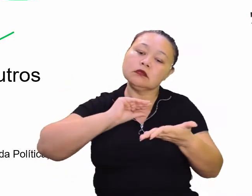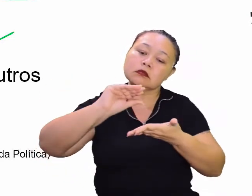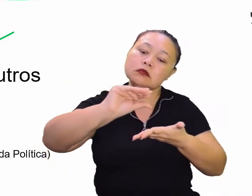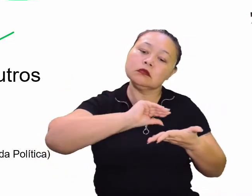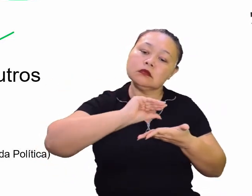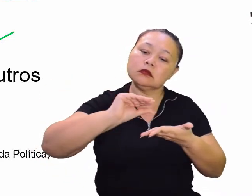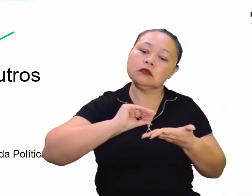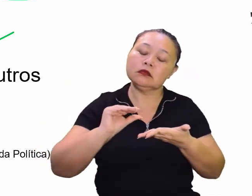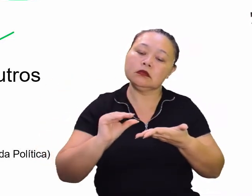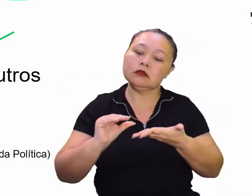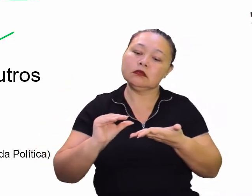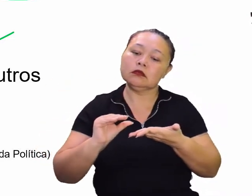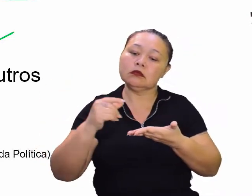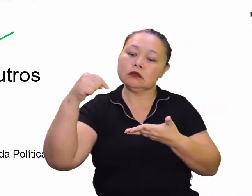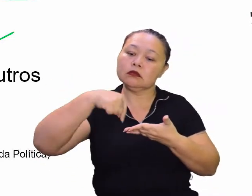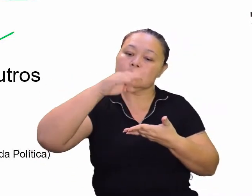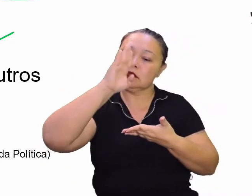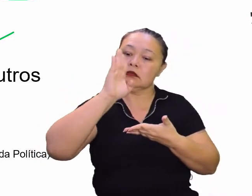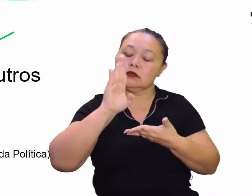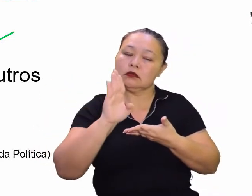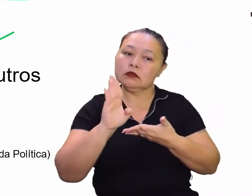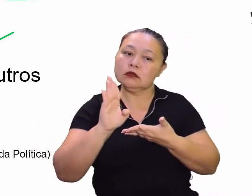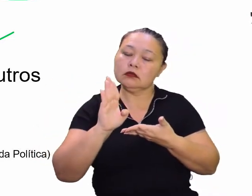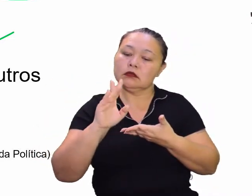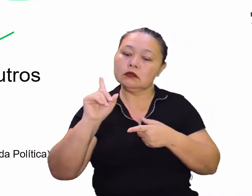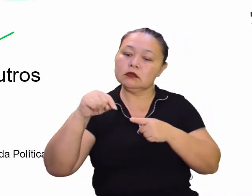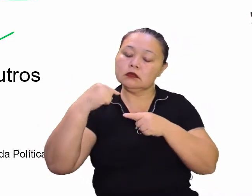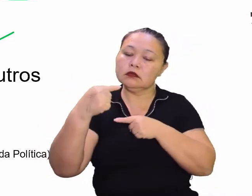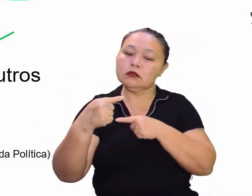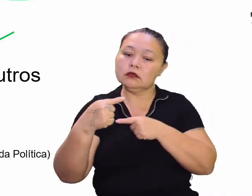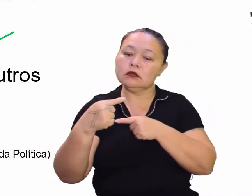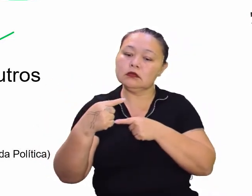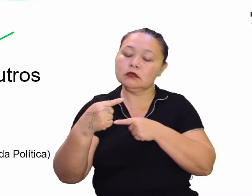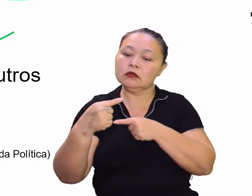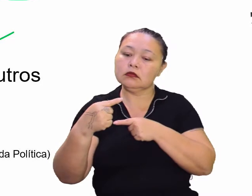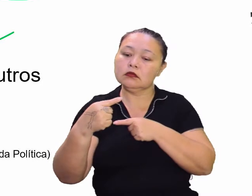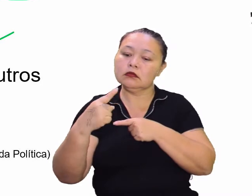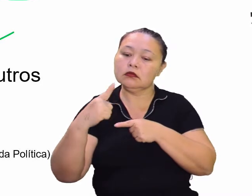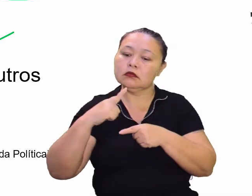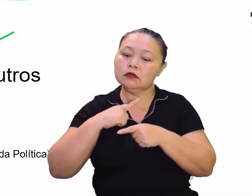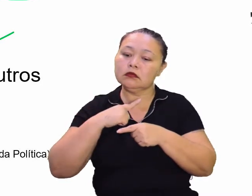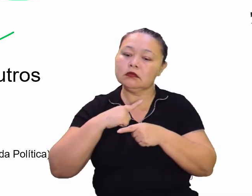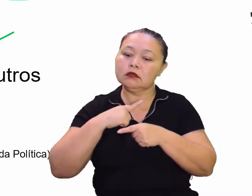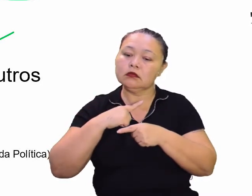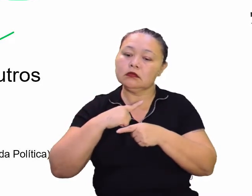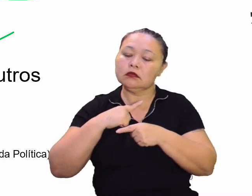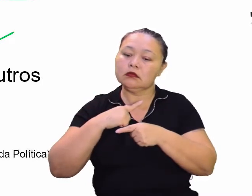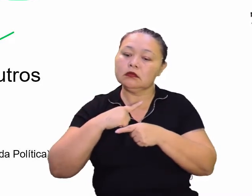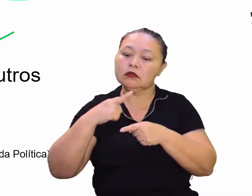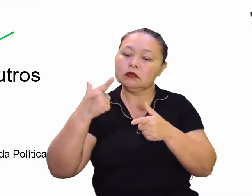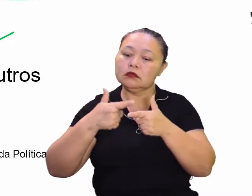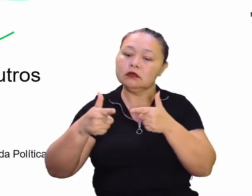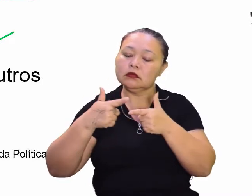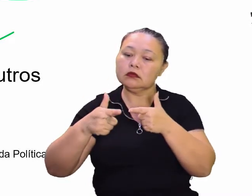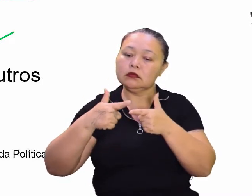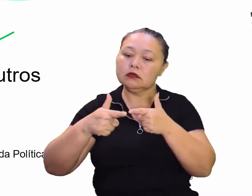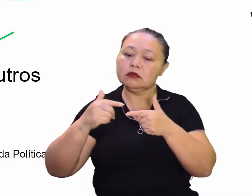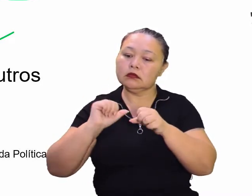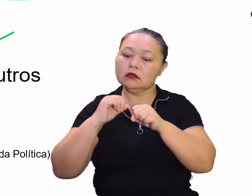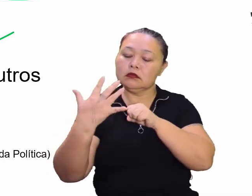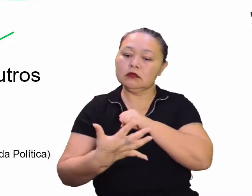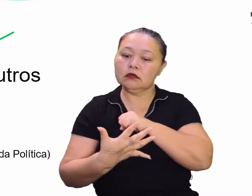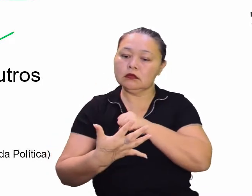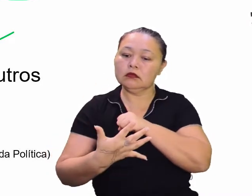investimento no Brasil depois de ter passado a crise maior da pandemia.